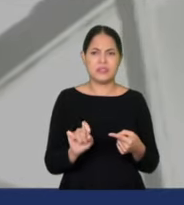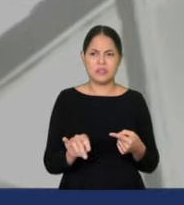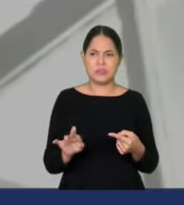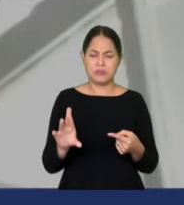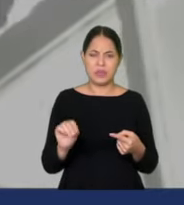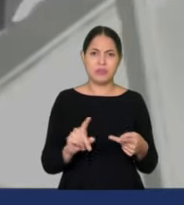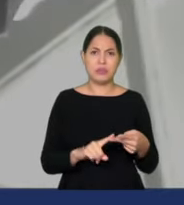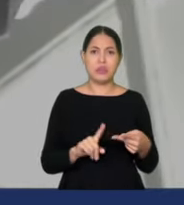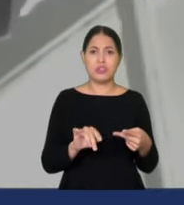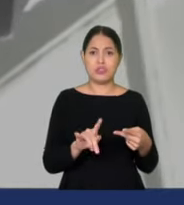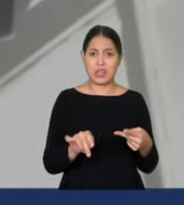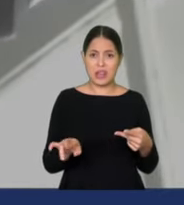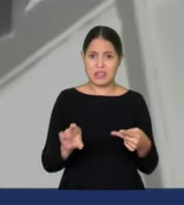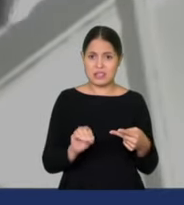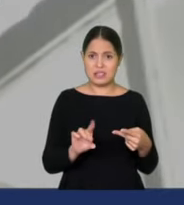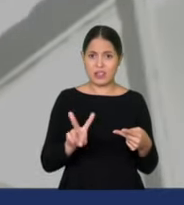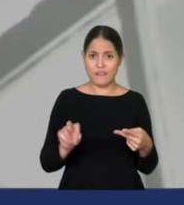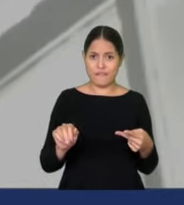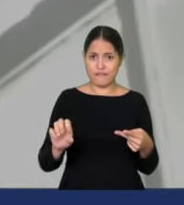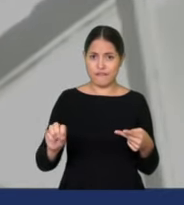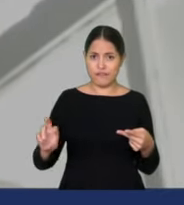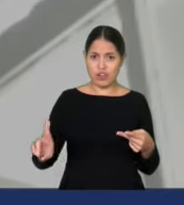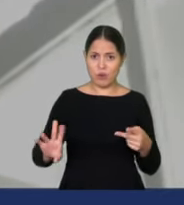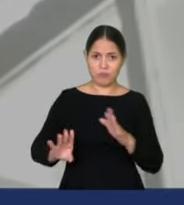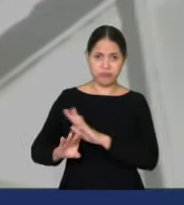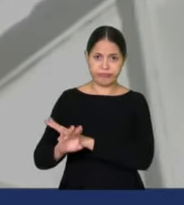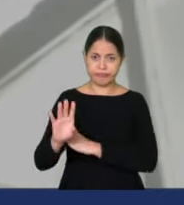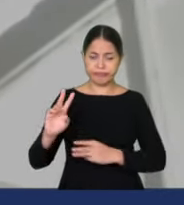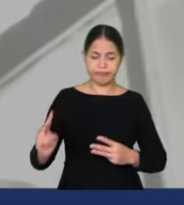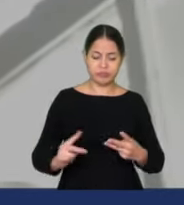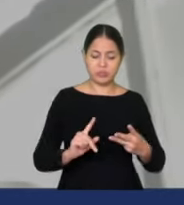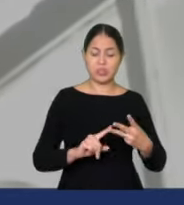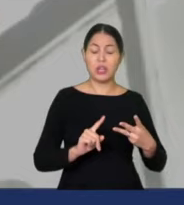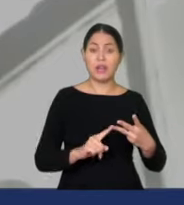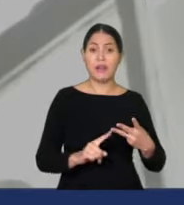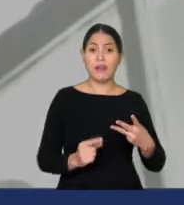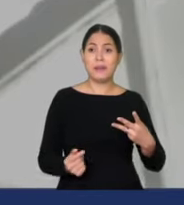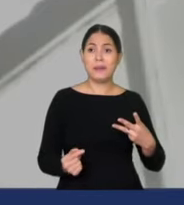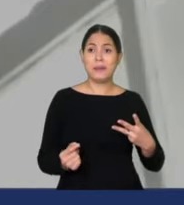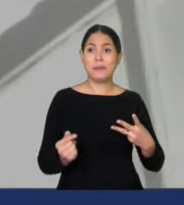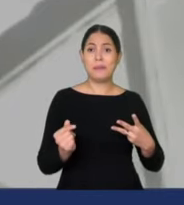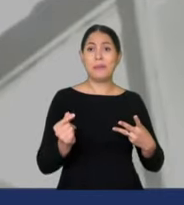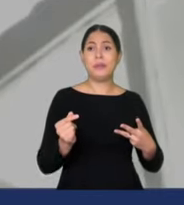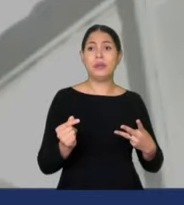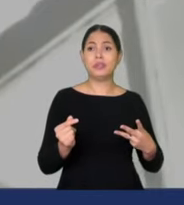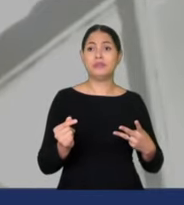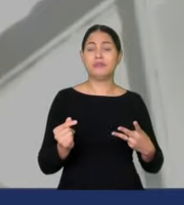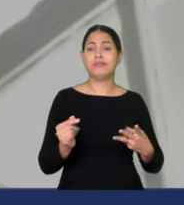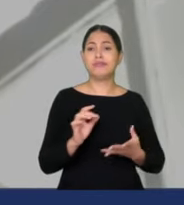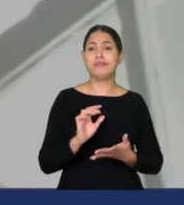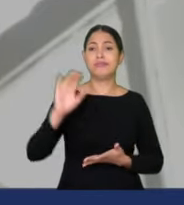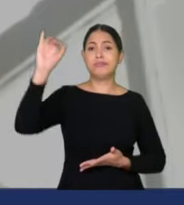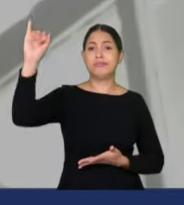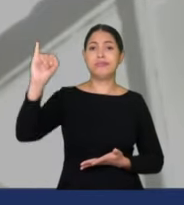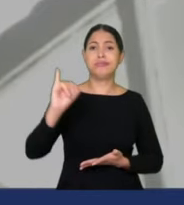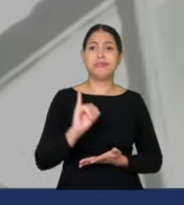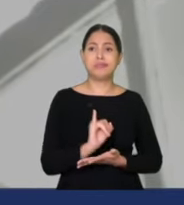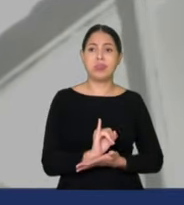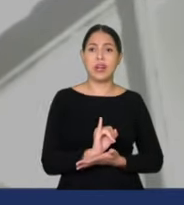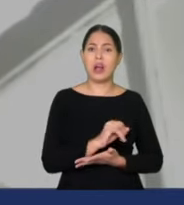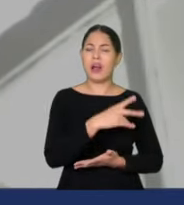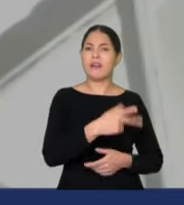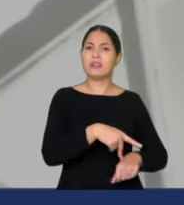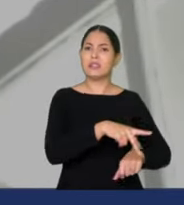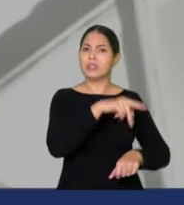de valor para seus acionistas e uma política de preços com paridade de importação que penaliza os